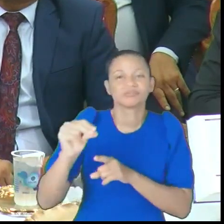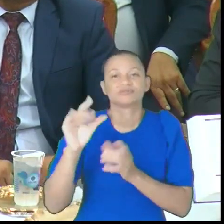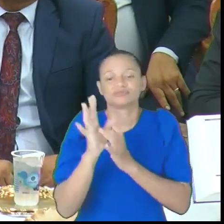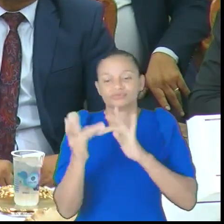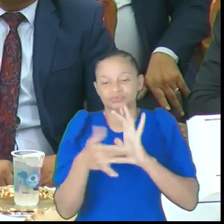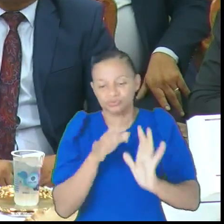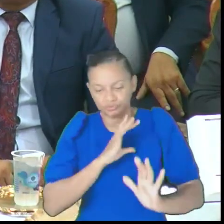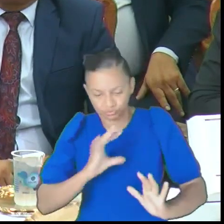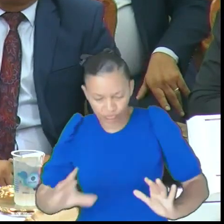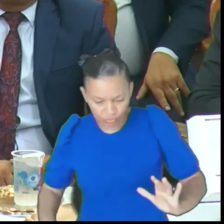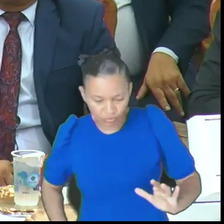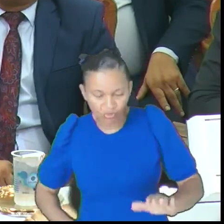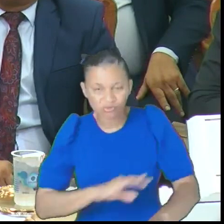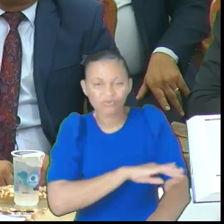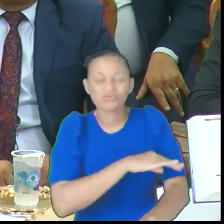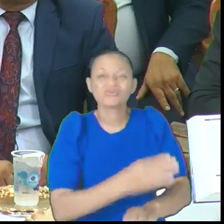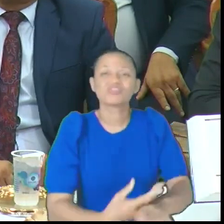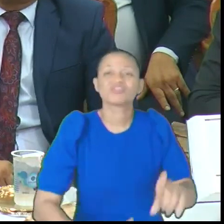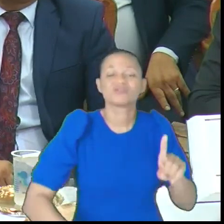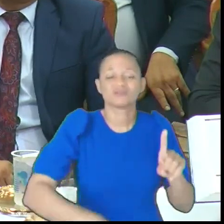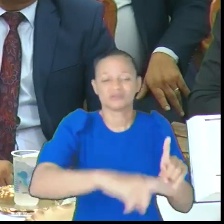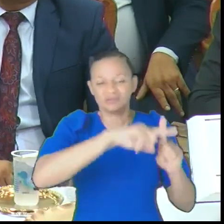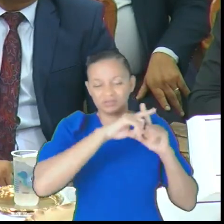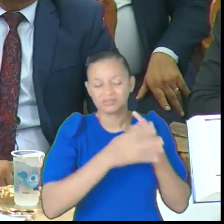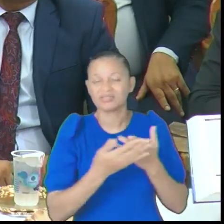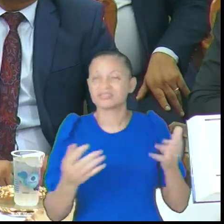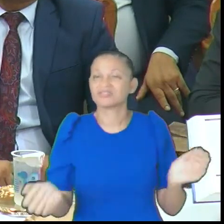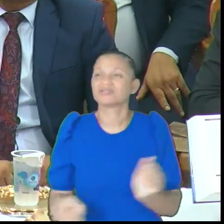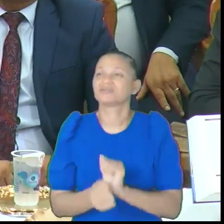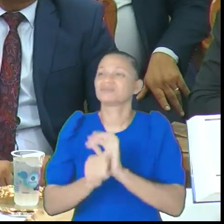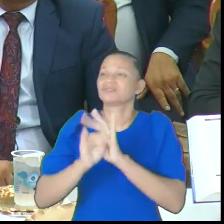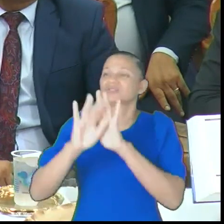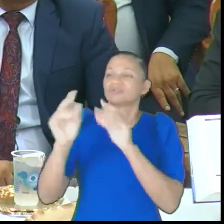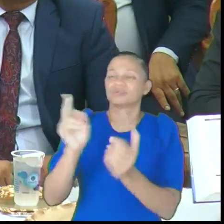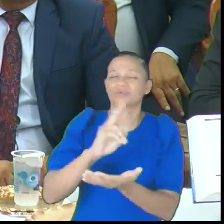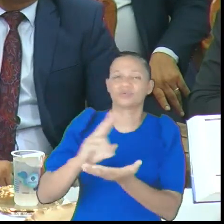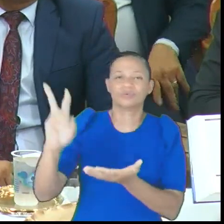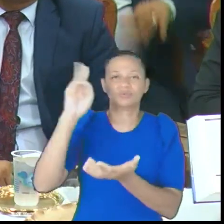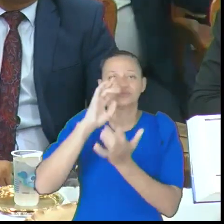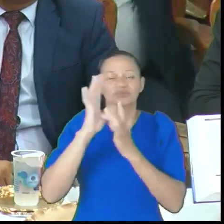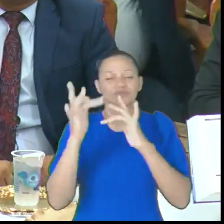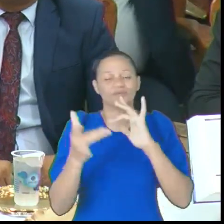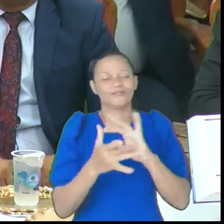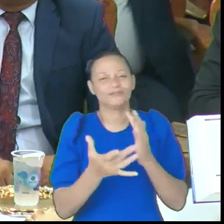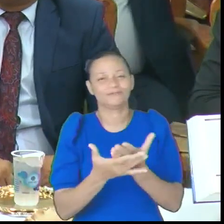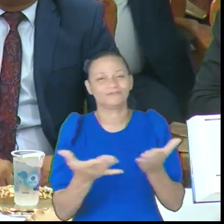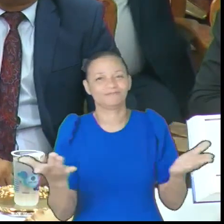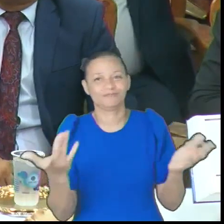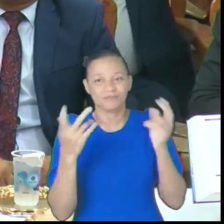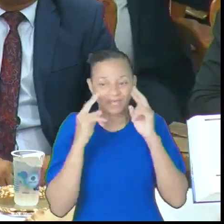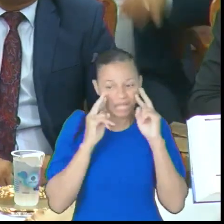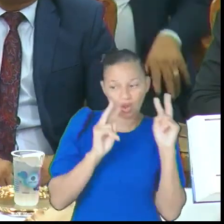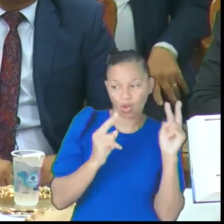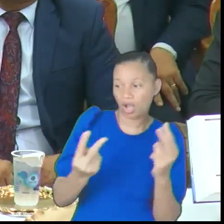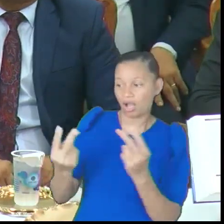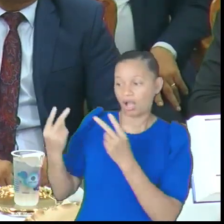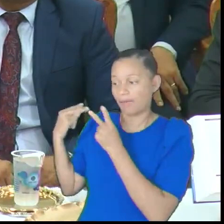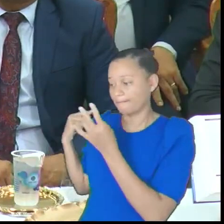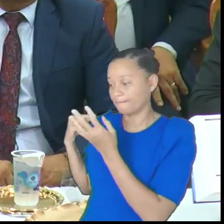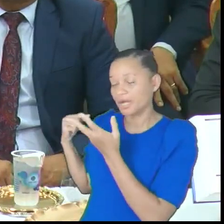Calvário, ao terceiro dia está de pé, para a glória do nome do Senhor Jesus. É um olhar para